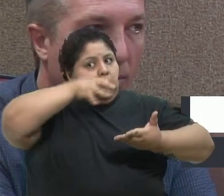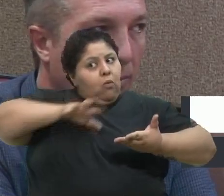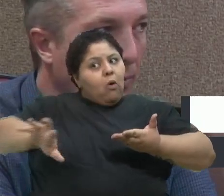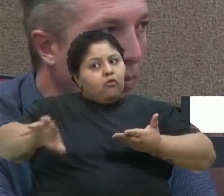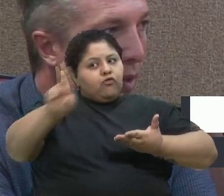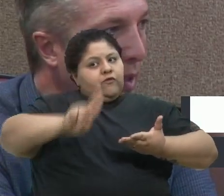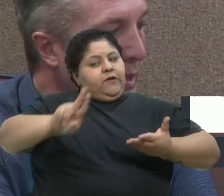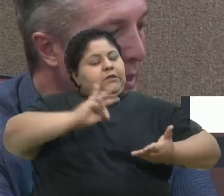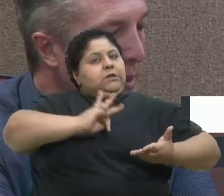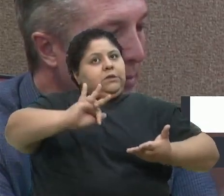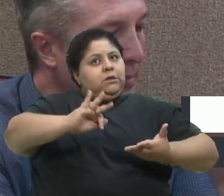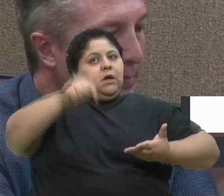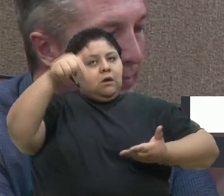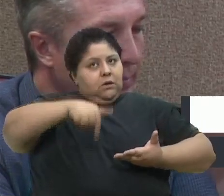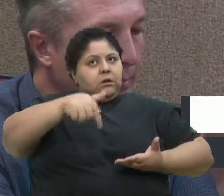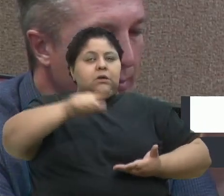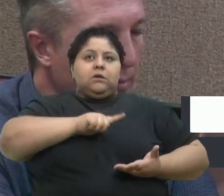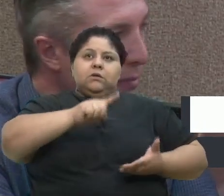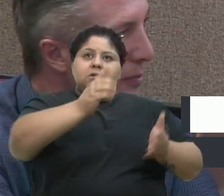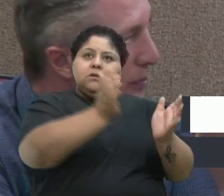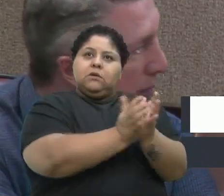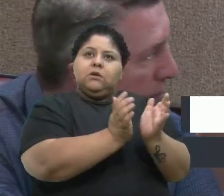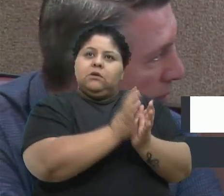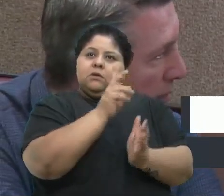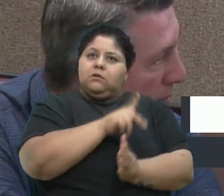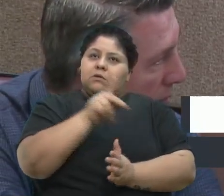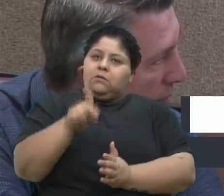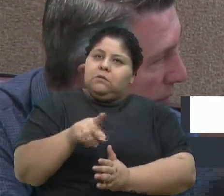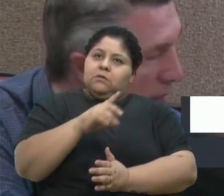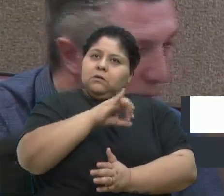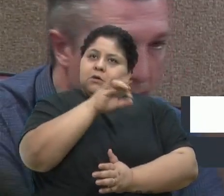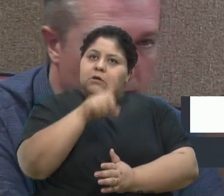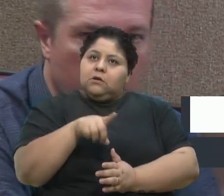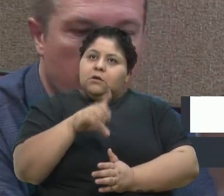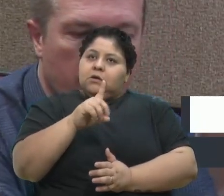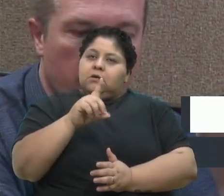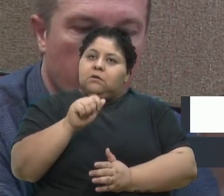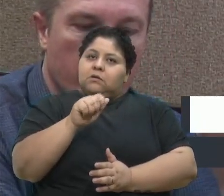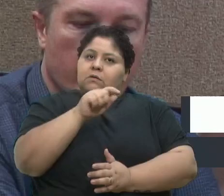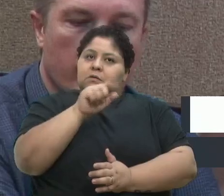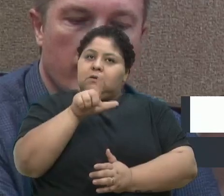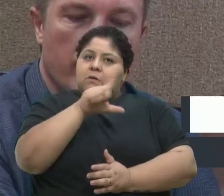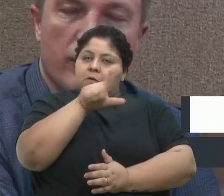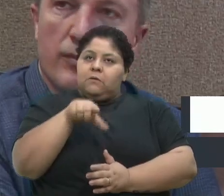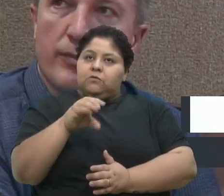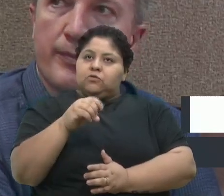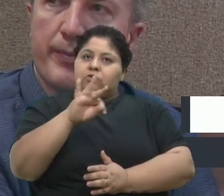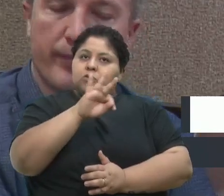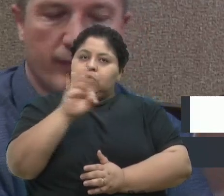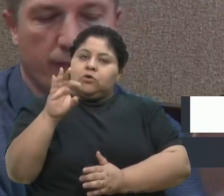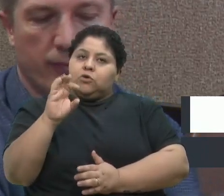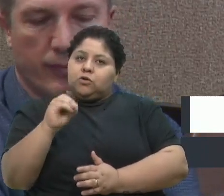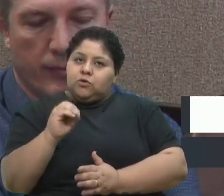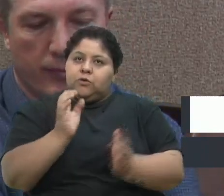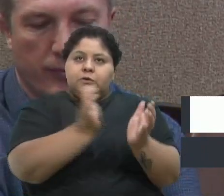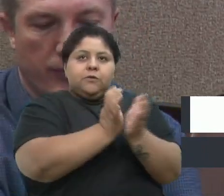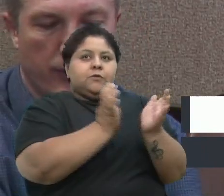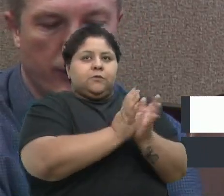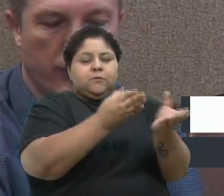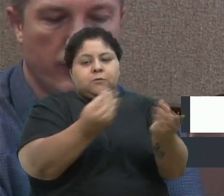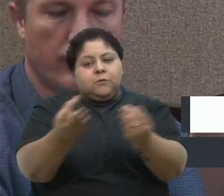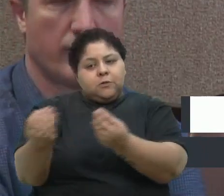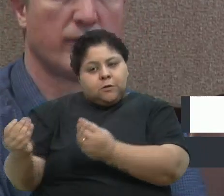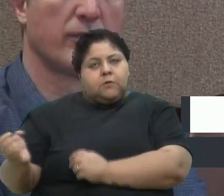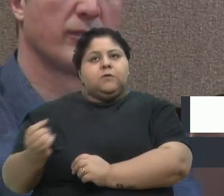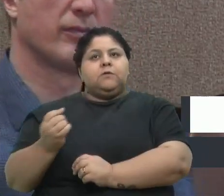Federal. Eu aqui tenho o colega, o professor Dalzotto, no plenário, meu colega de muitos e muitos anos, professor Dalzotto, do